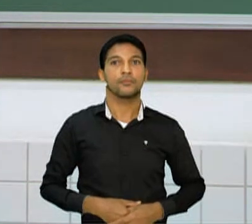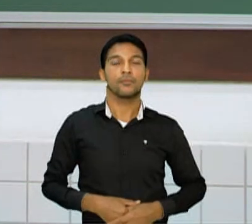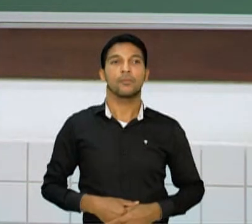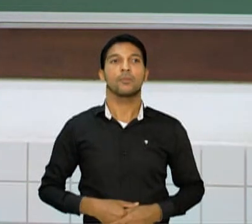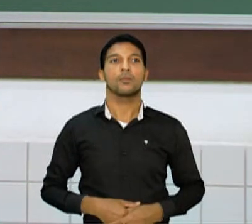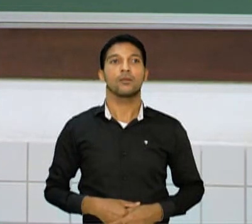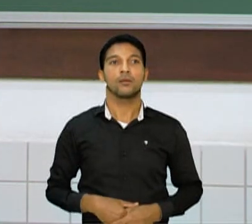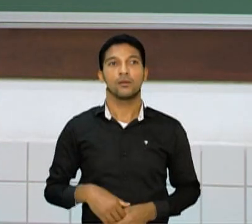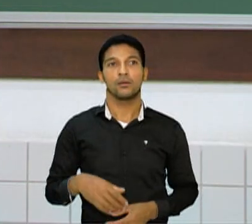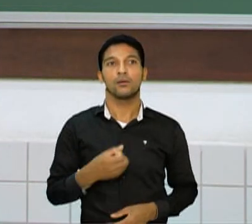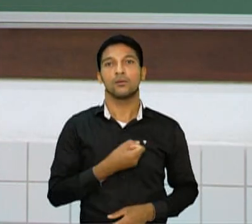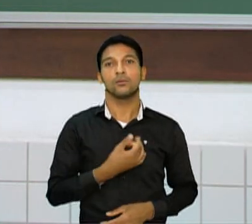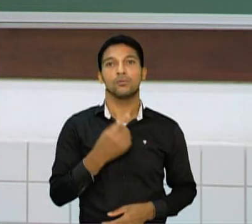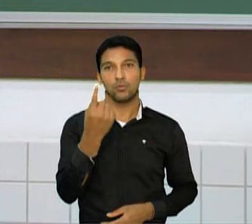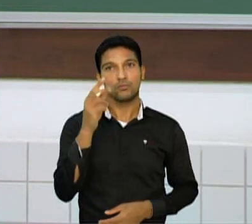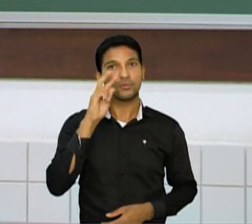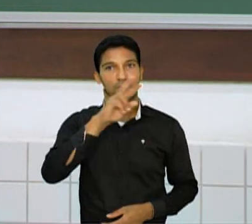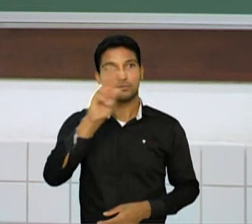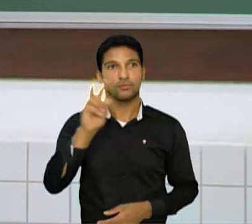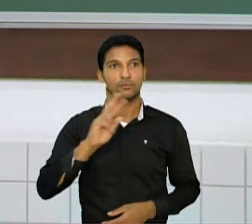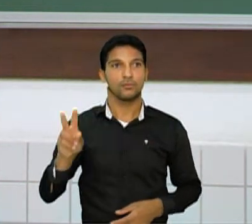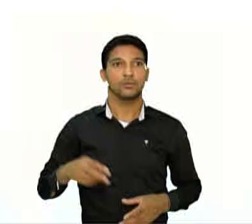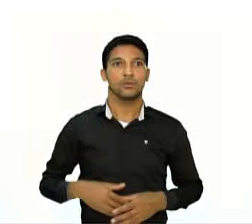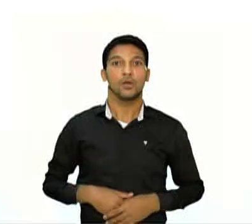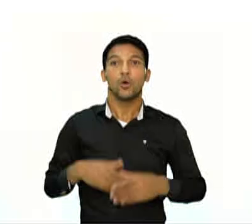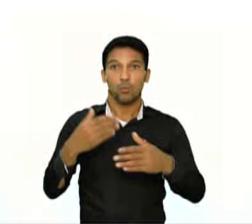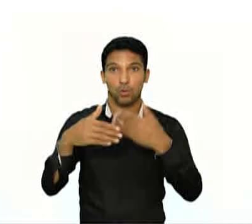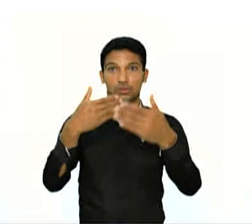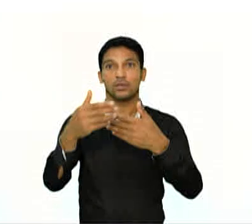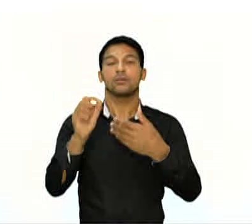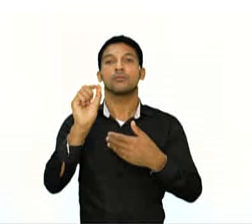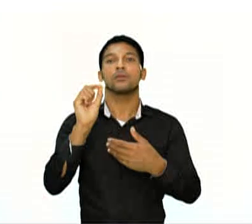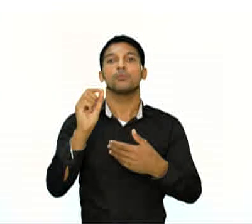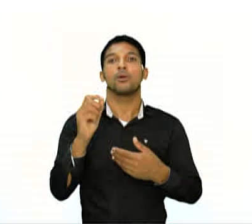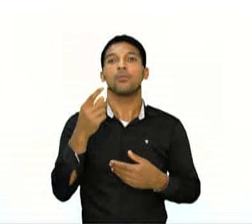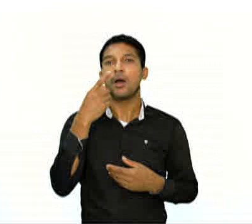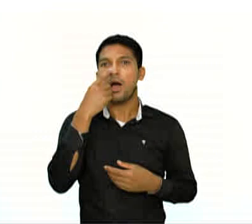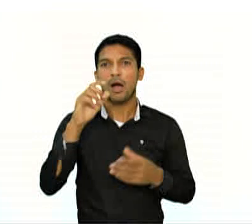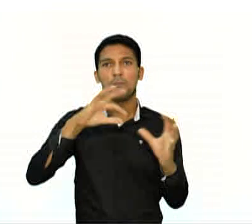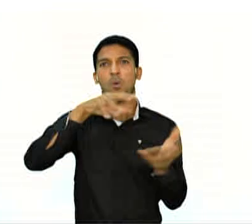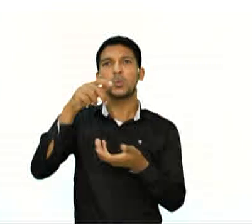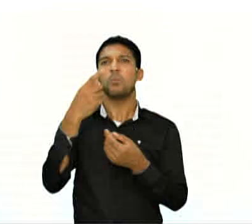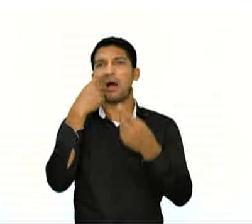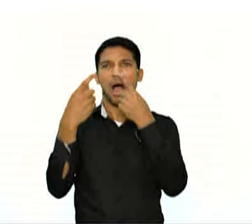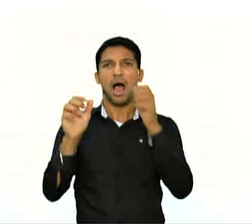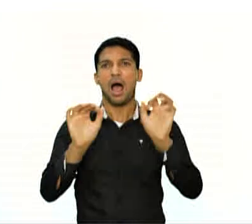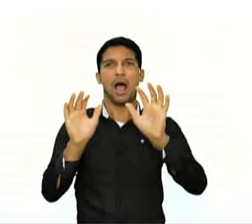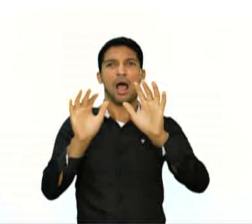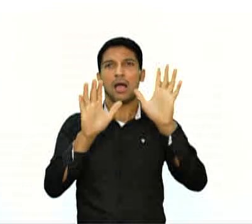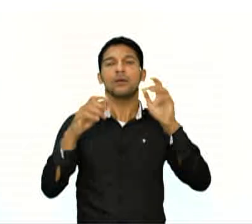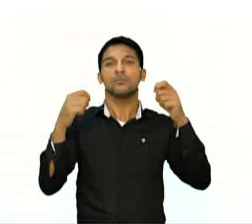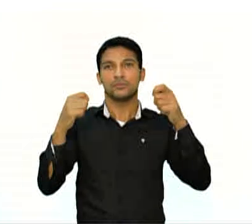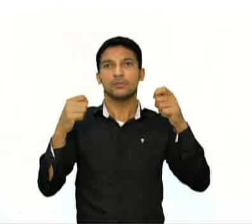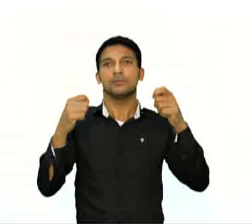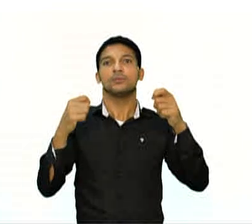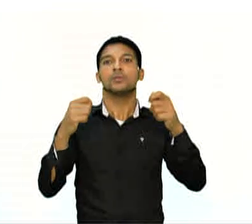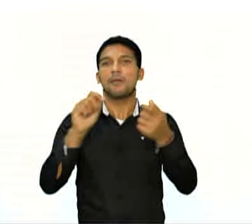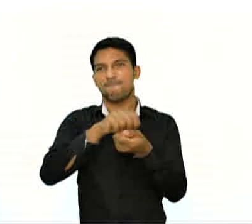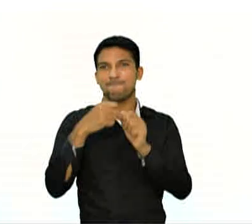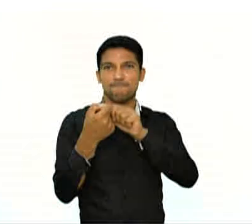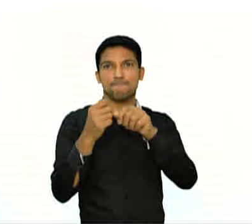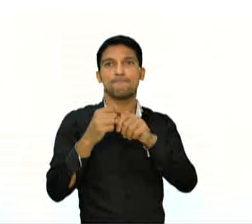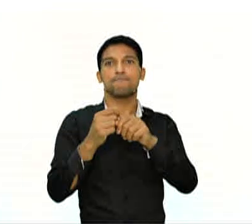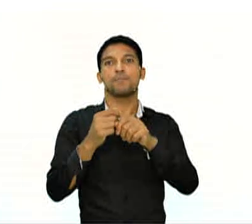que, número 1, os processos de despoluição do ambiente são utilizados para evitar a geração de